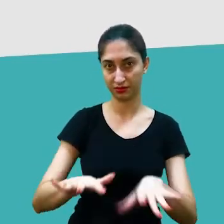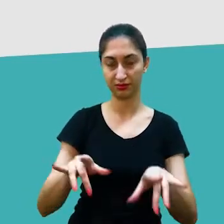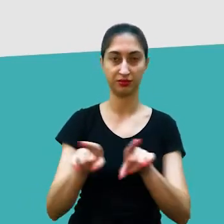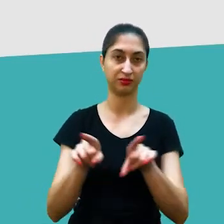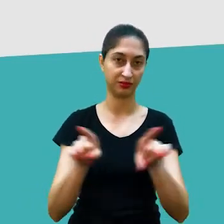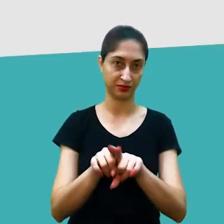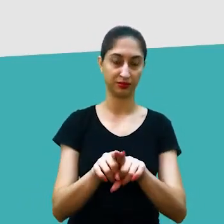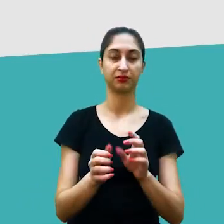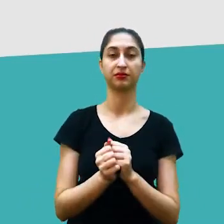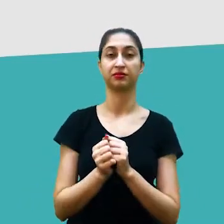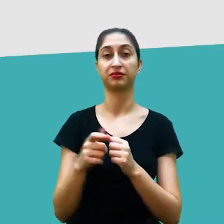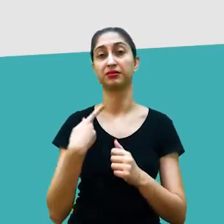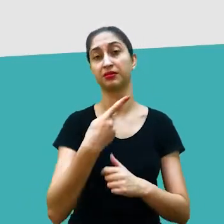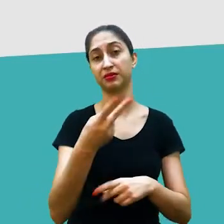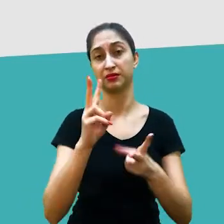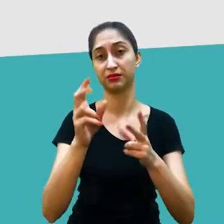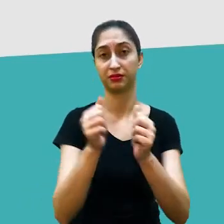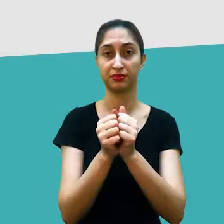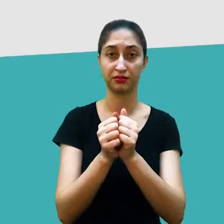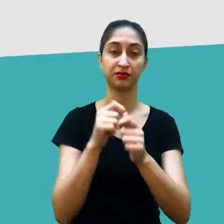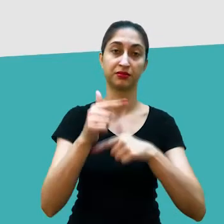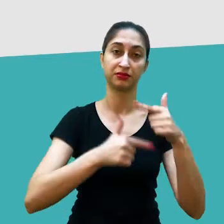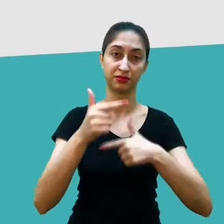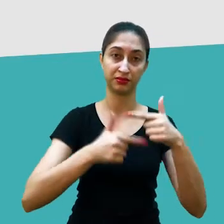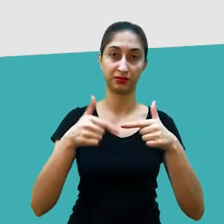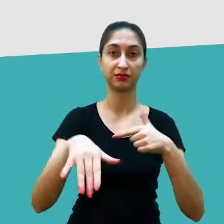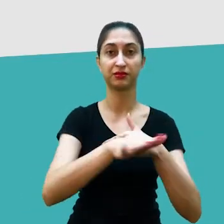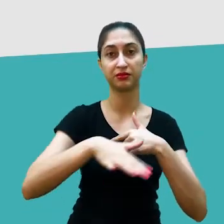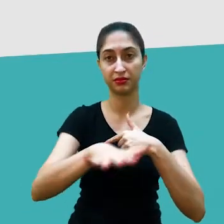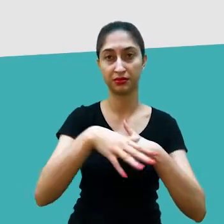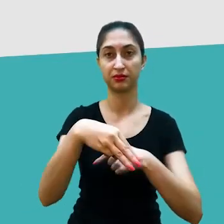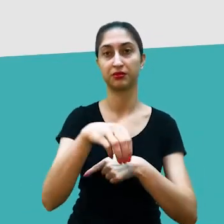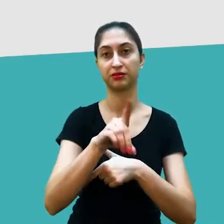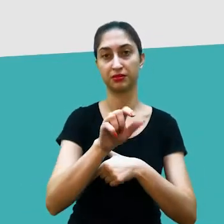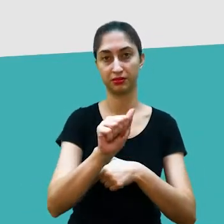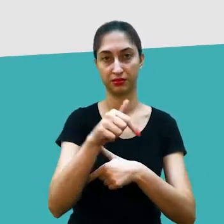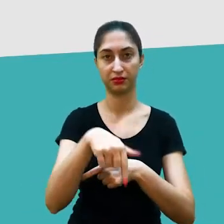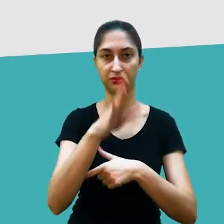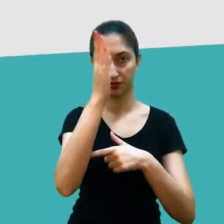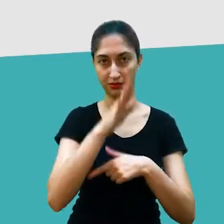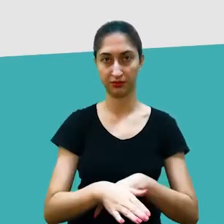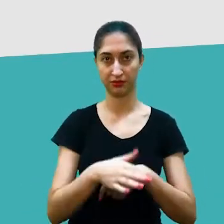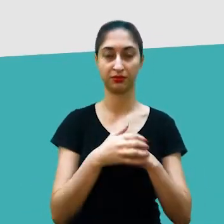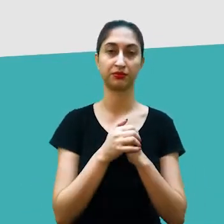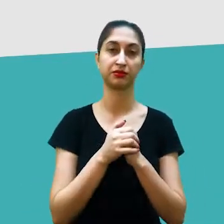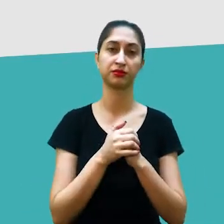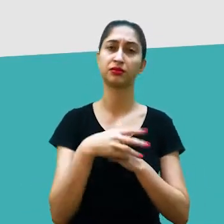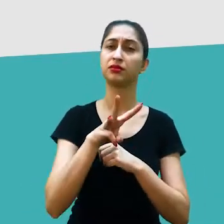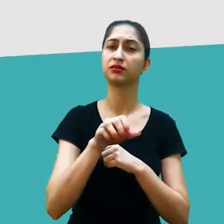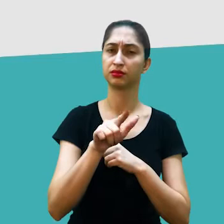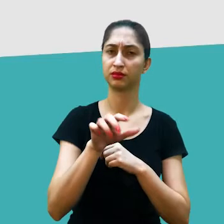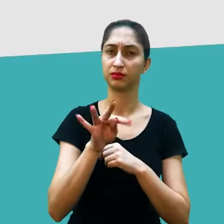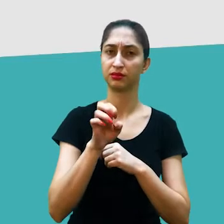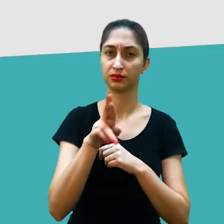também. Então a gente está sempre junto aí, atuando na cadeia da moda no Brasil. Walter,